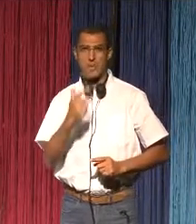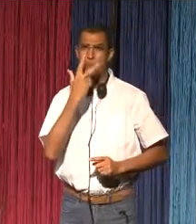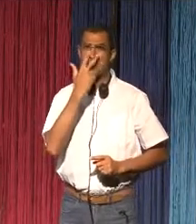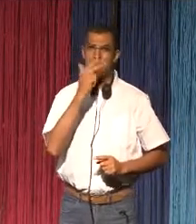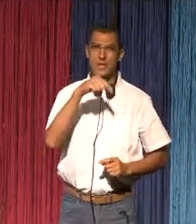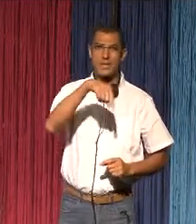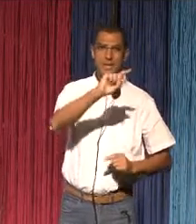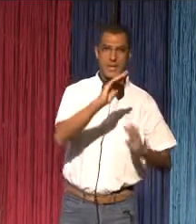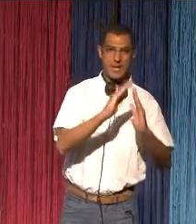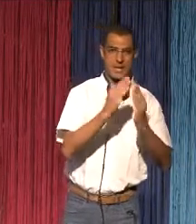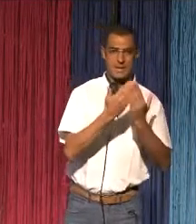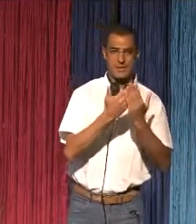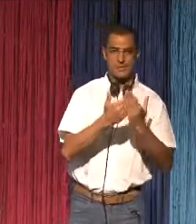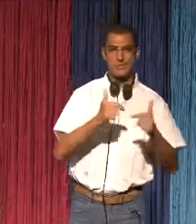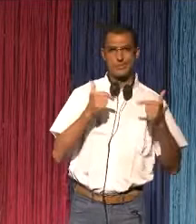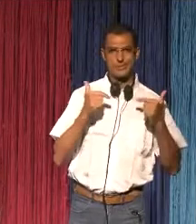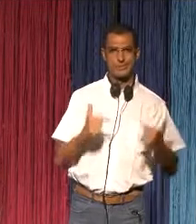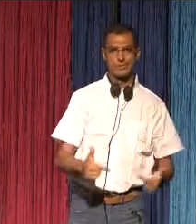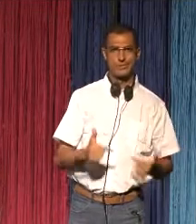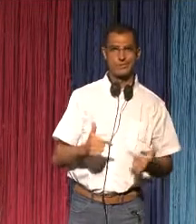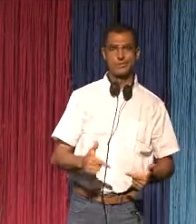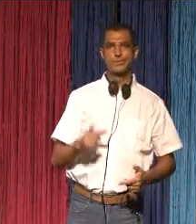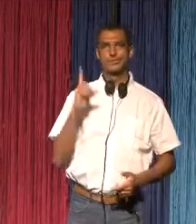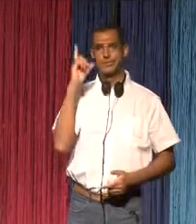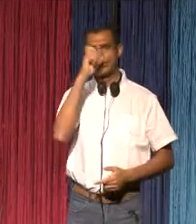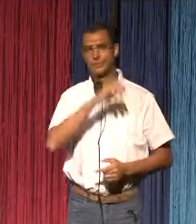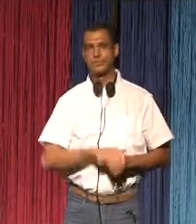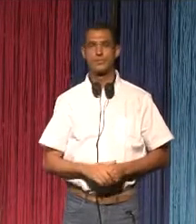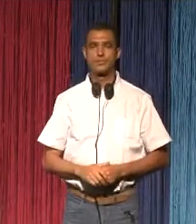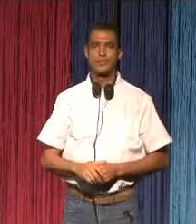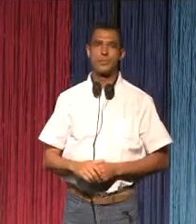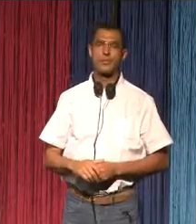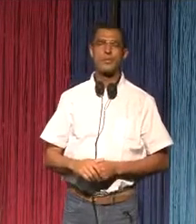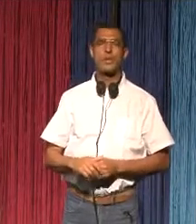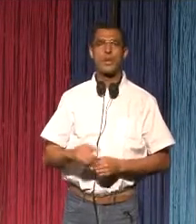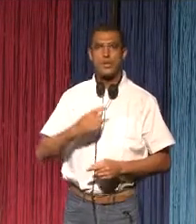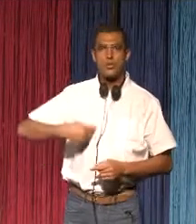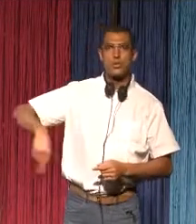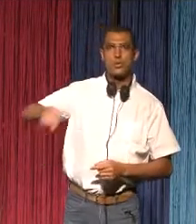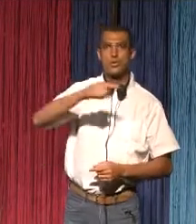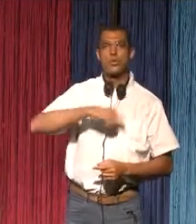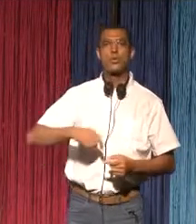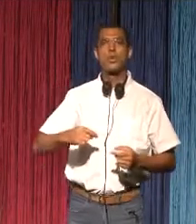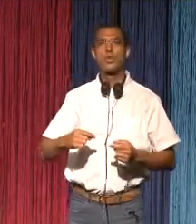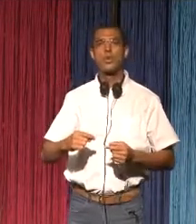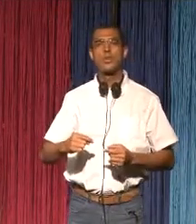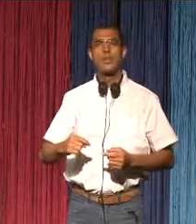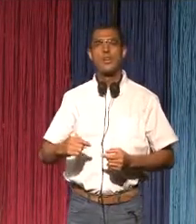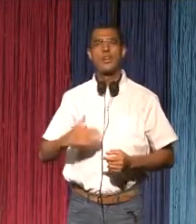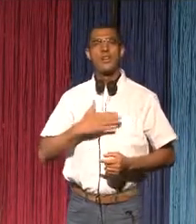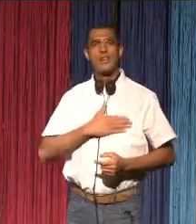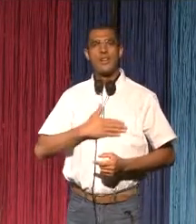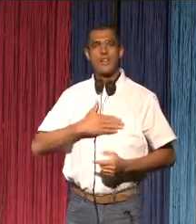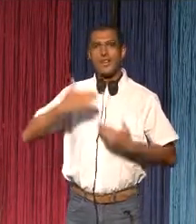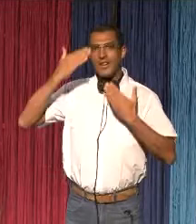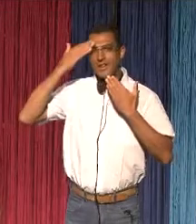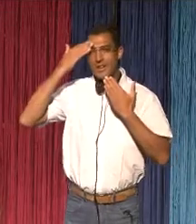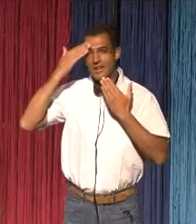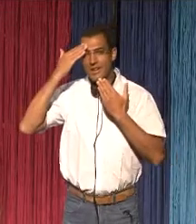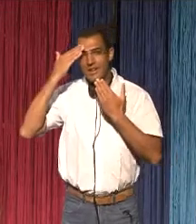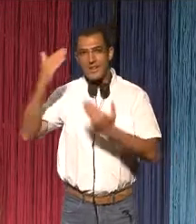né, e eu sou um deles, escrevi coisas já sobre isso, somos gratos, né, depois de